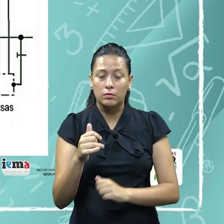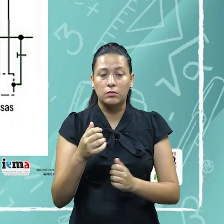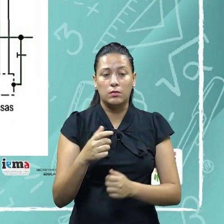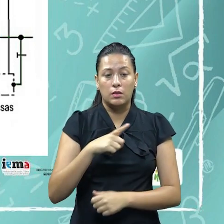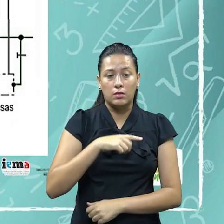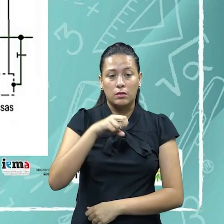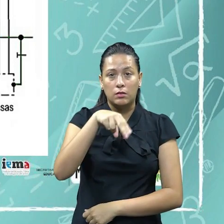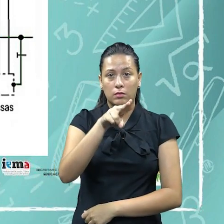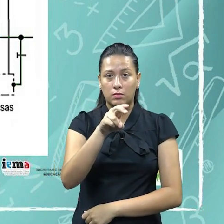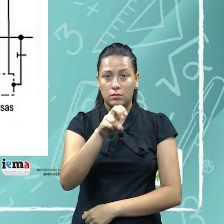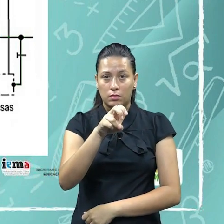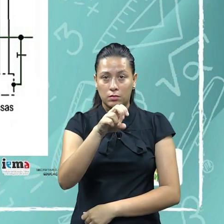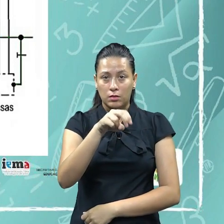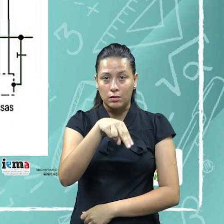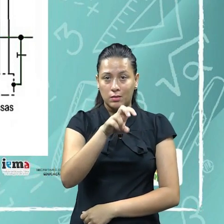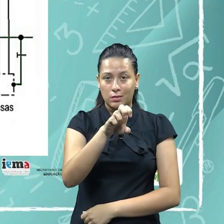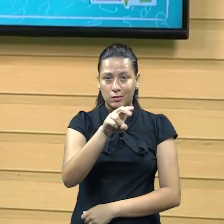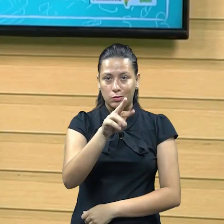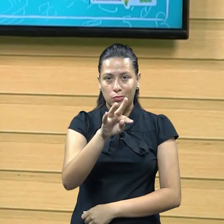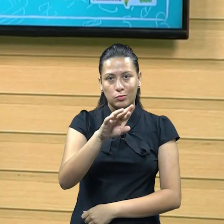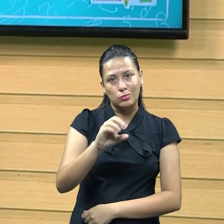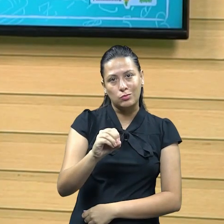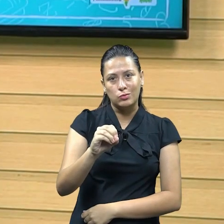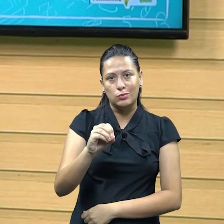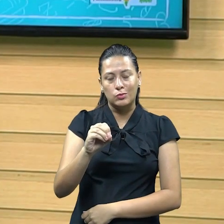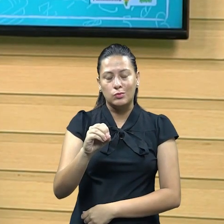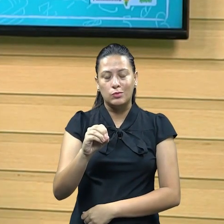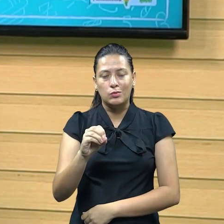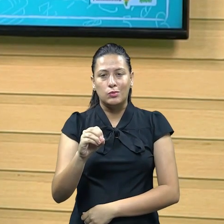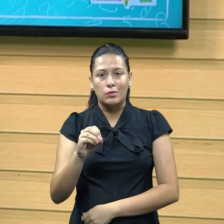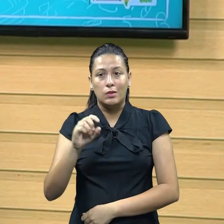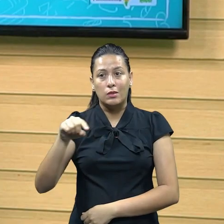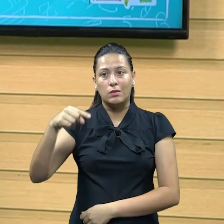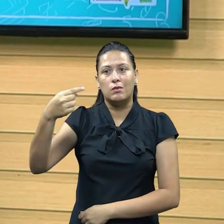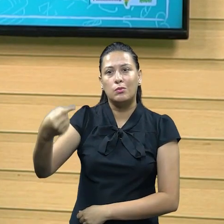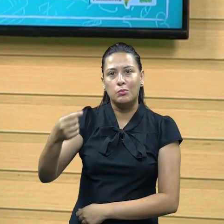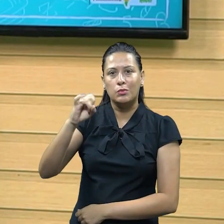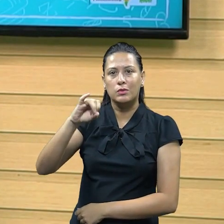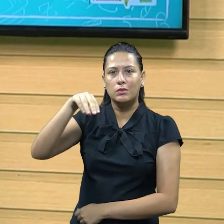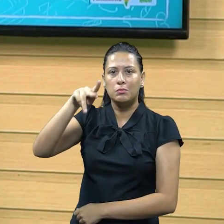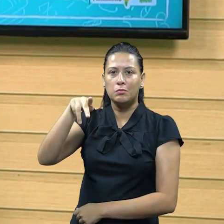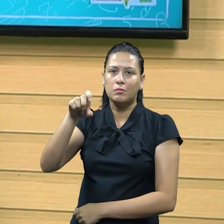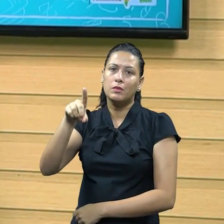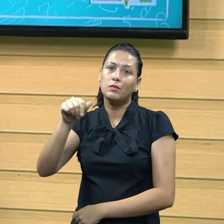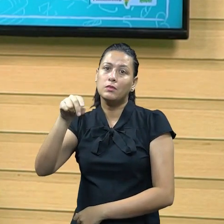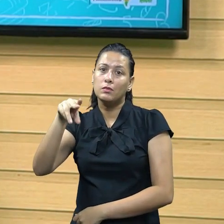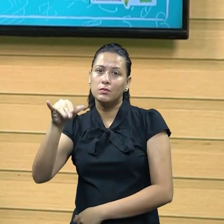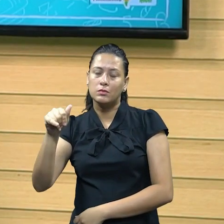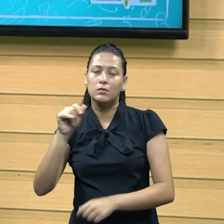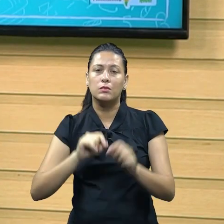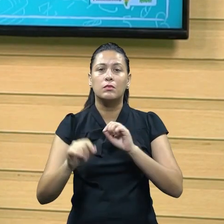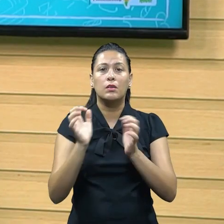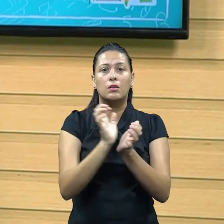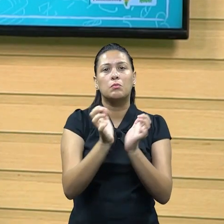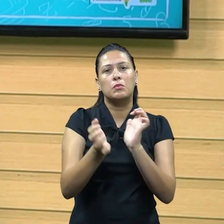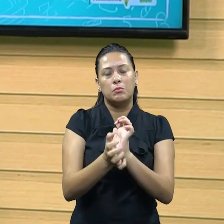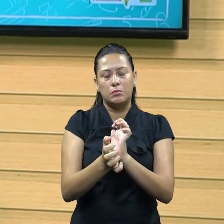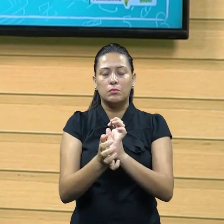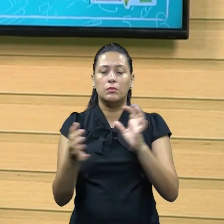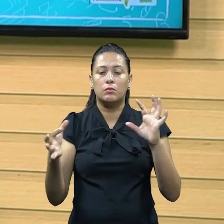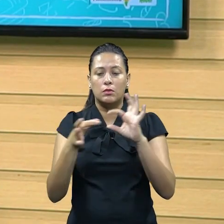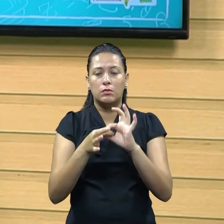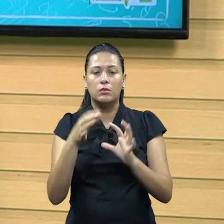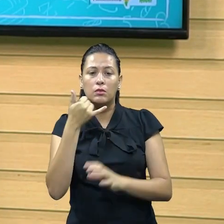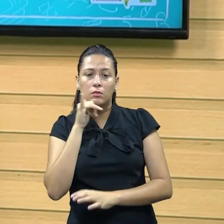mas depois da impedância. Nesse caso, são os aparelhos que vão estar ligados ali. Eles